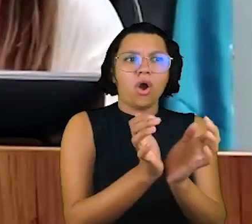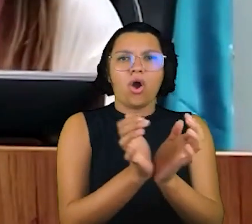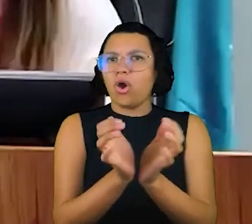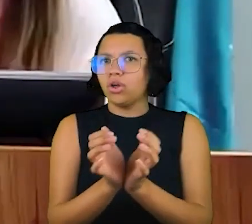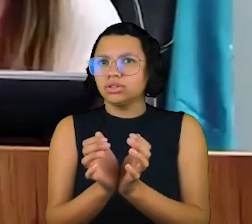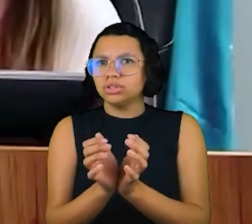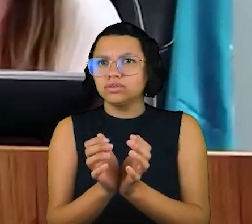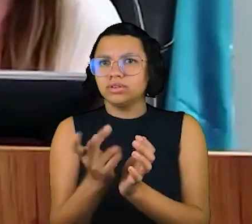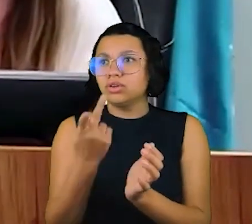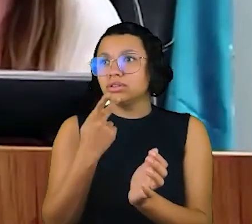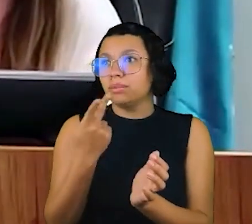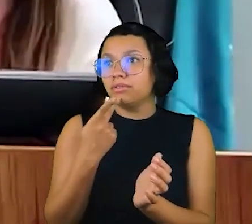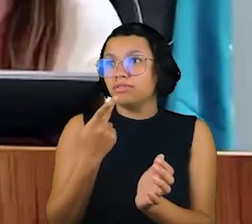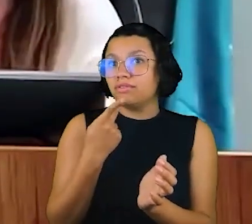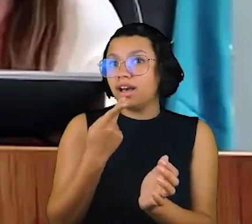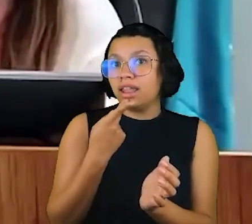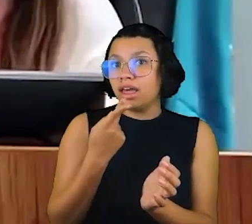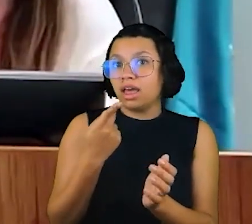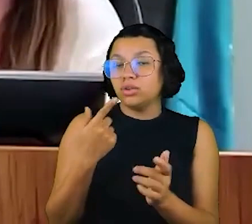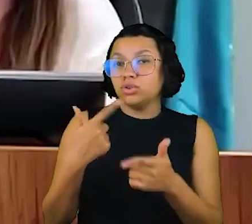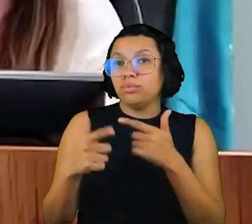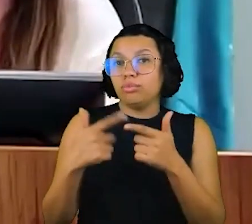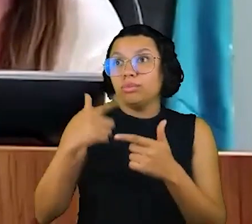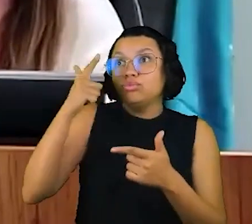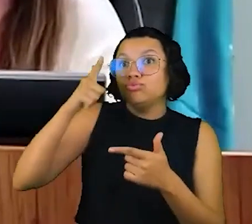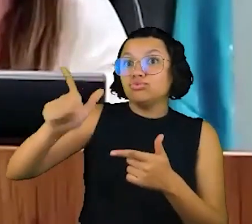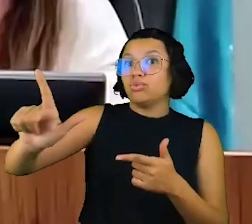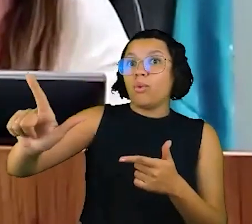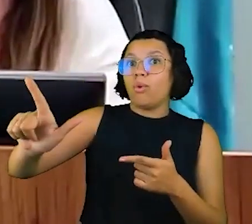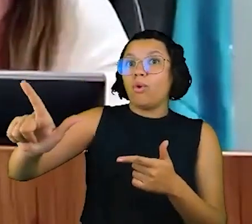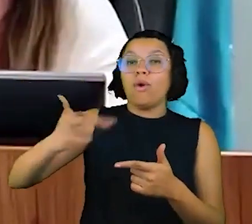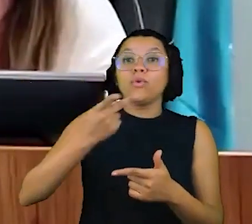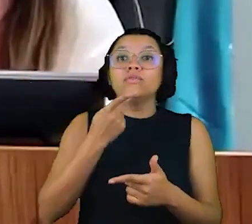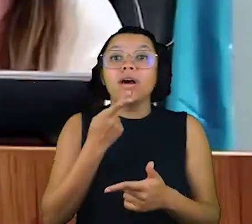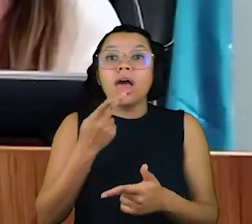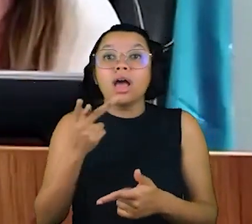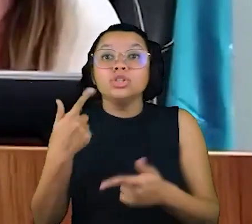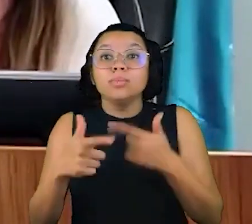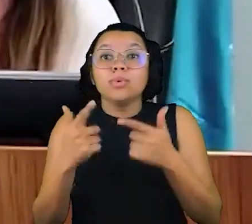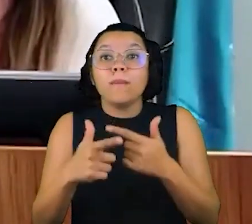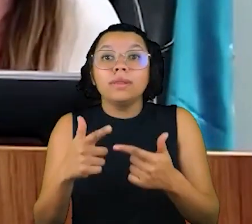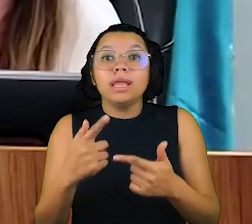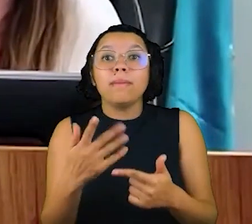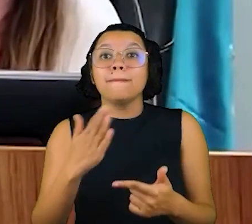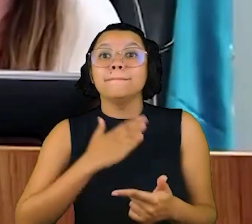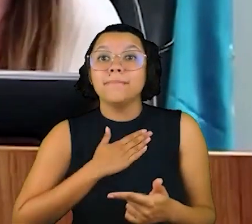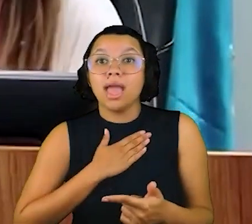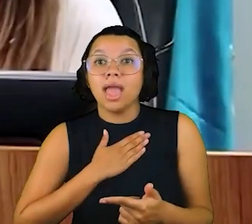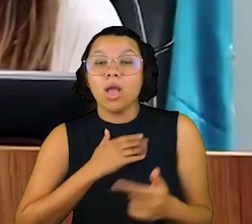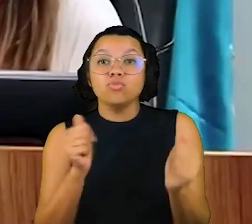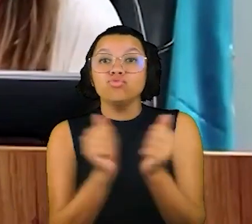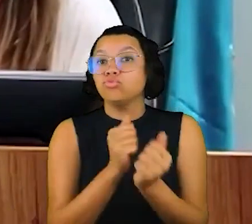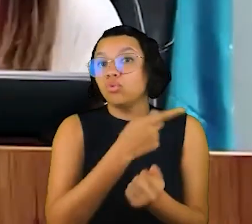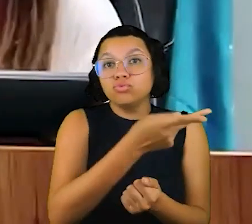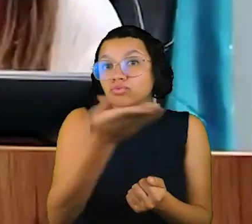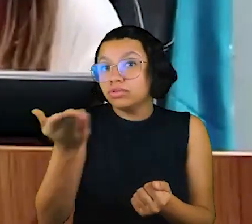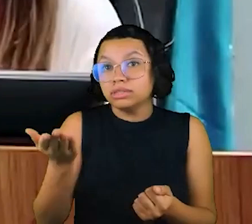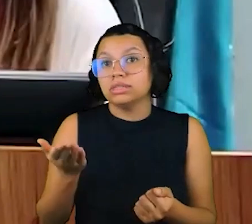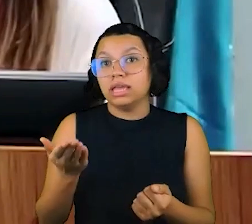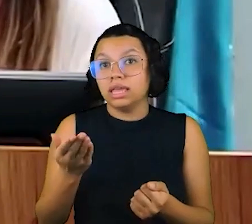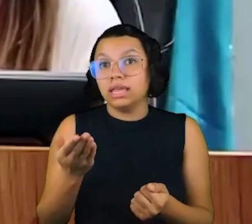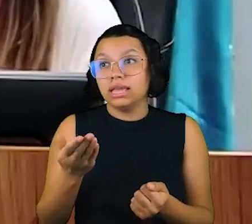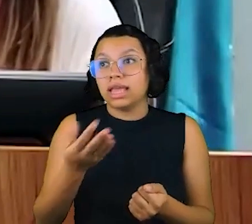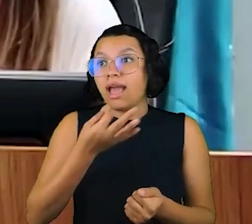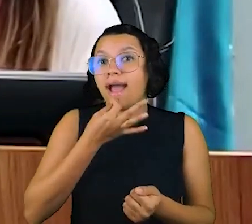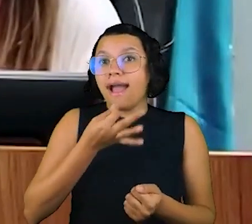catarse coletiva, porque eu não estou falando aqui do problema dos outros, eu estou falando do meu problema, junto com o problema dos senhores. Eu